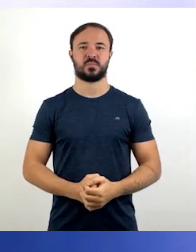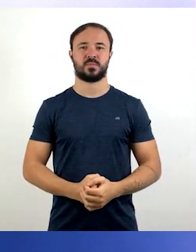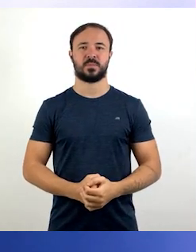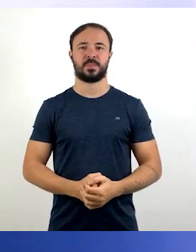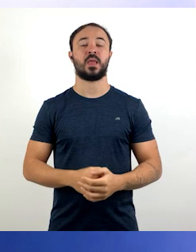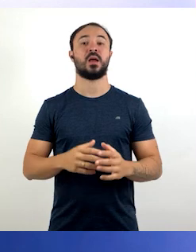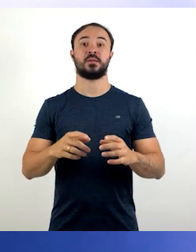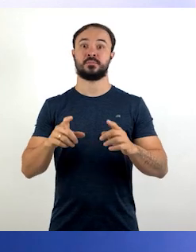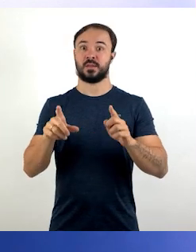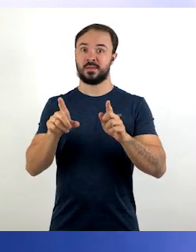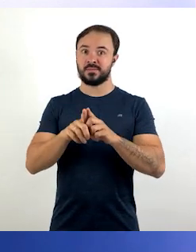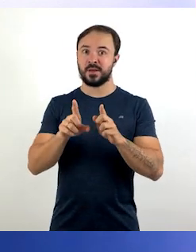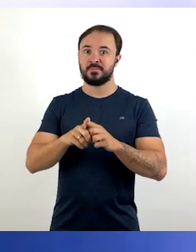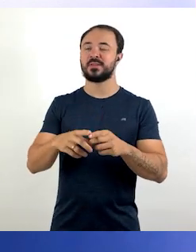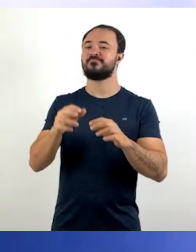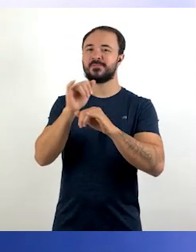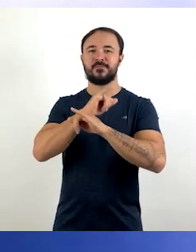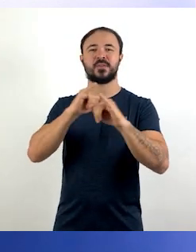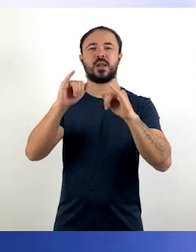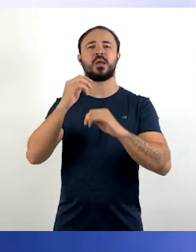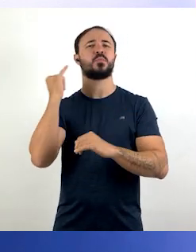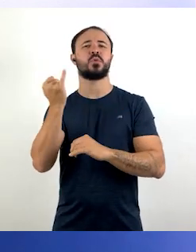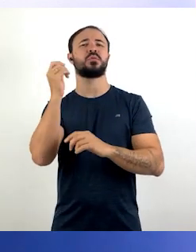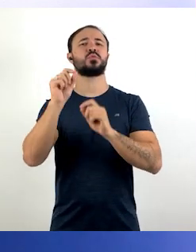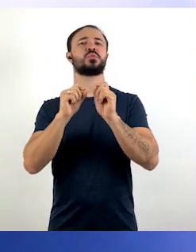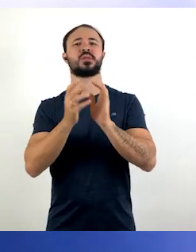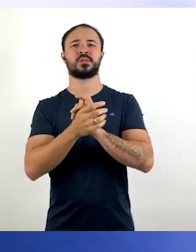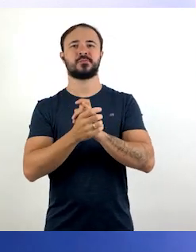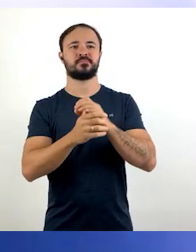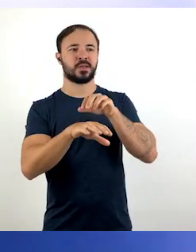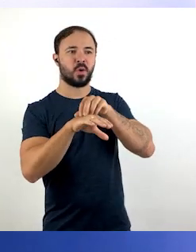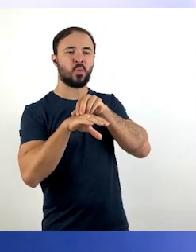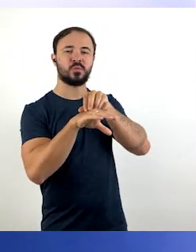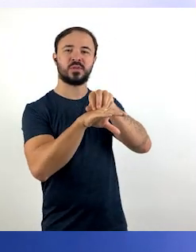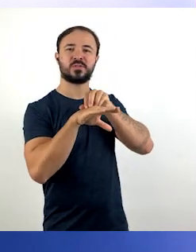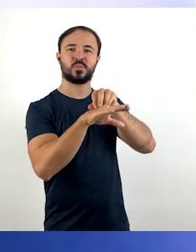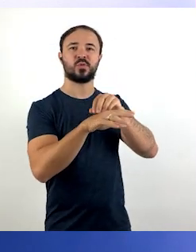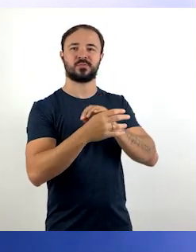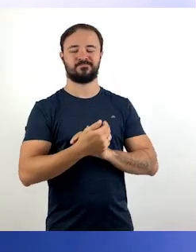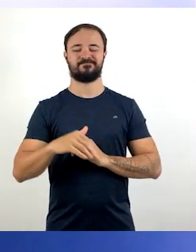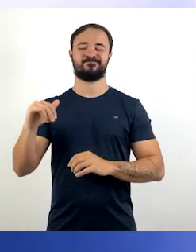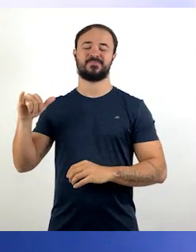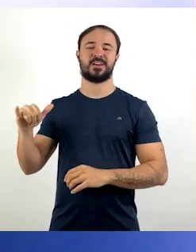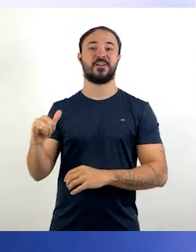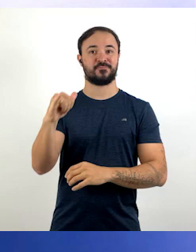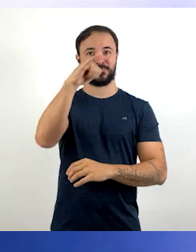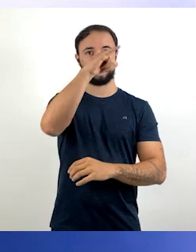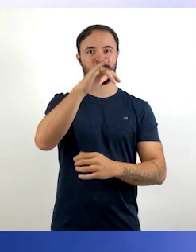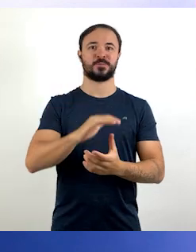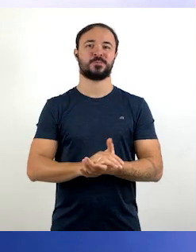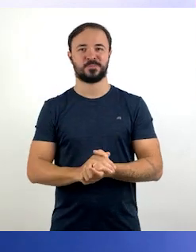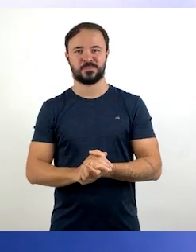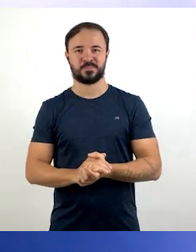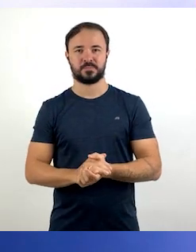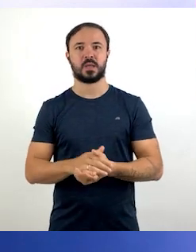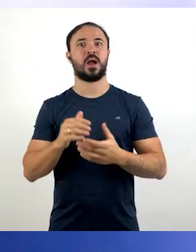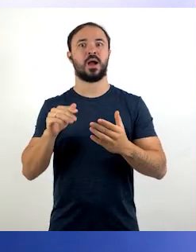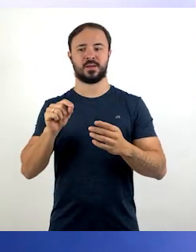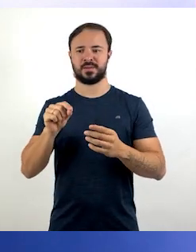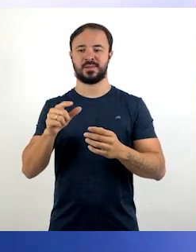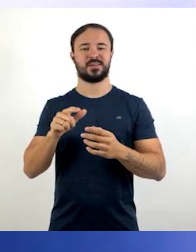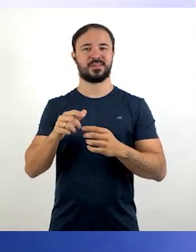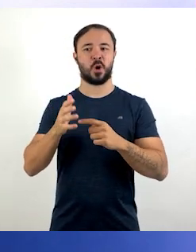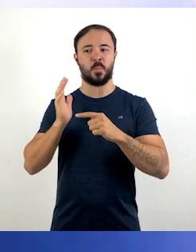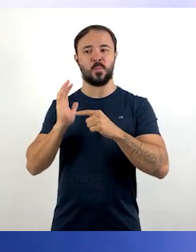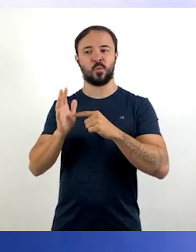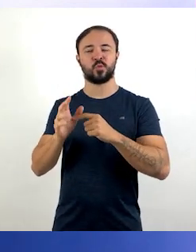E não podemos deixar de falar, em termos de transporte, industrialização e máquinas, dos aviões. Os aviões já foram uma